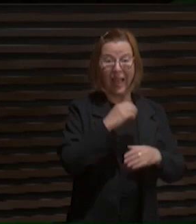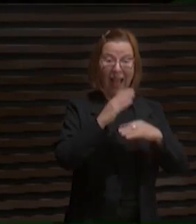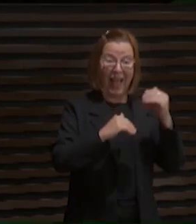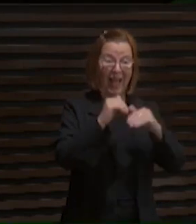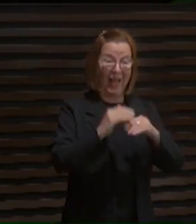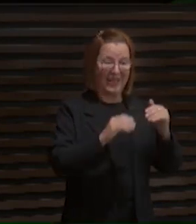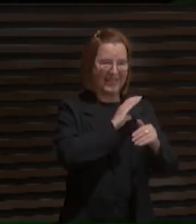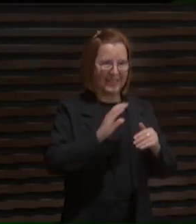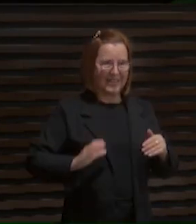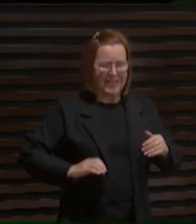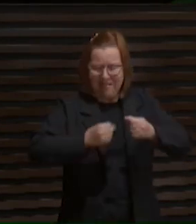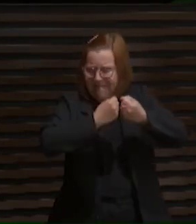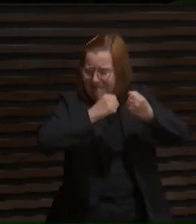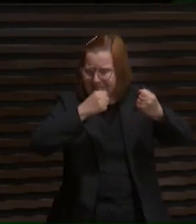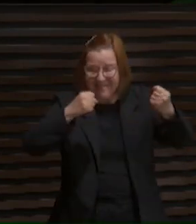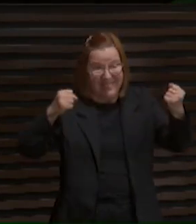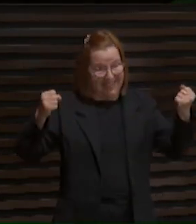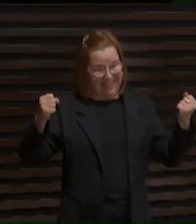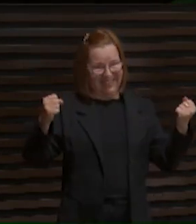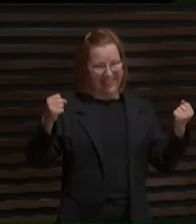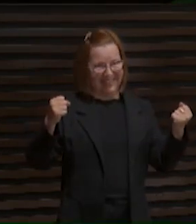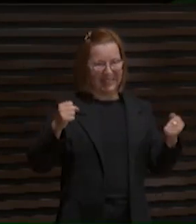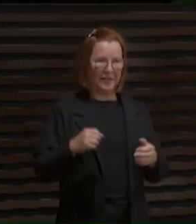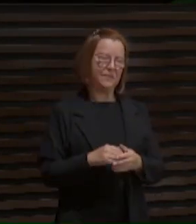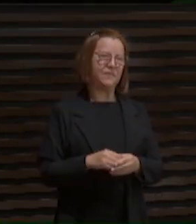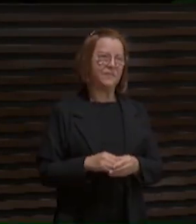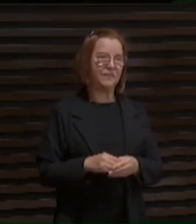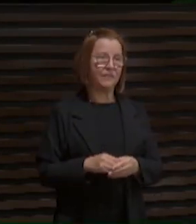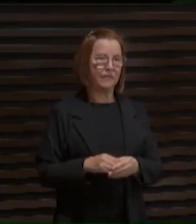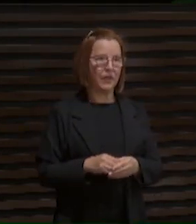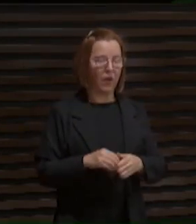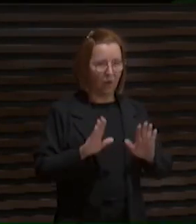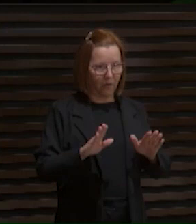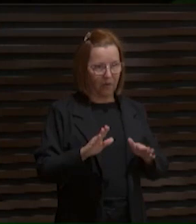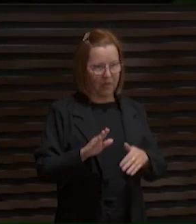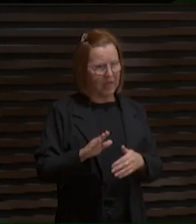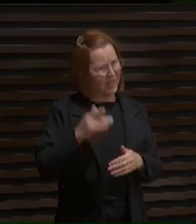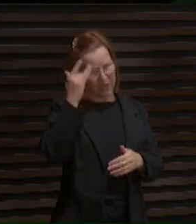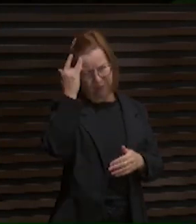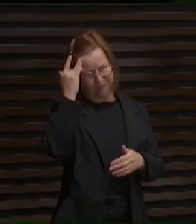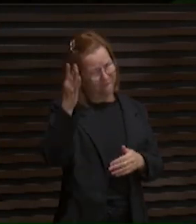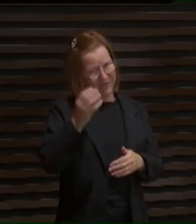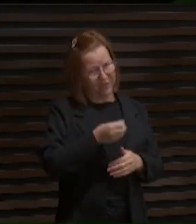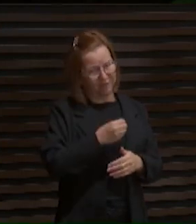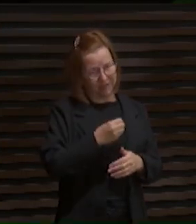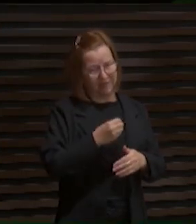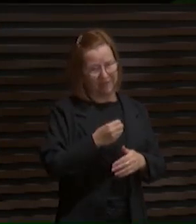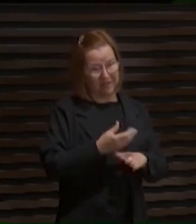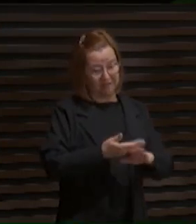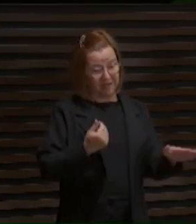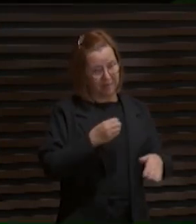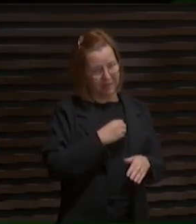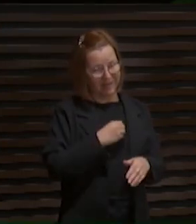grande demais para isso. Não quer dizer que será fácil, mas há uma certeza. Fomos capacitados